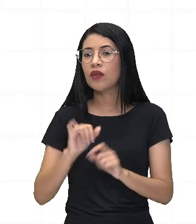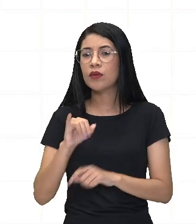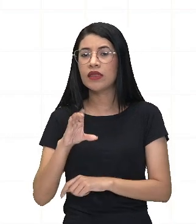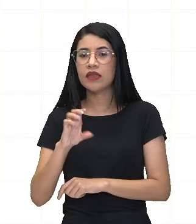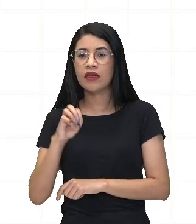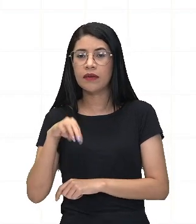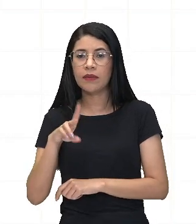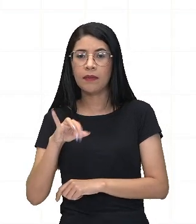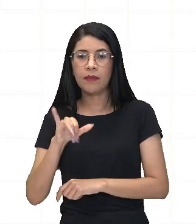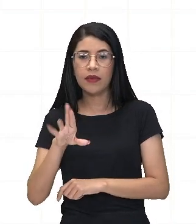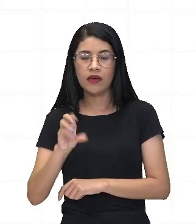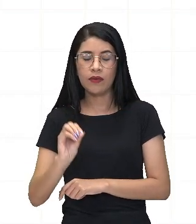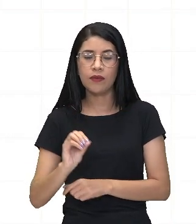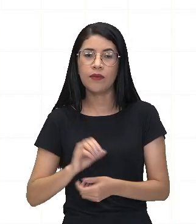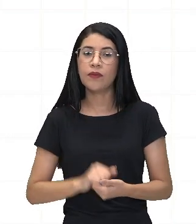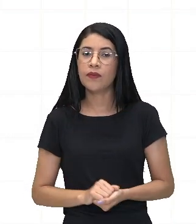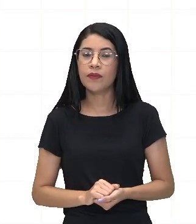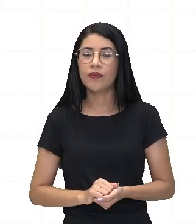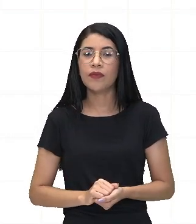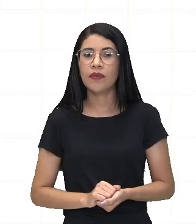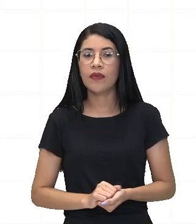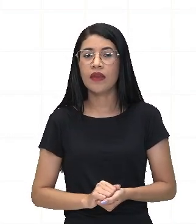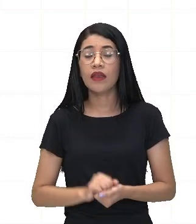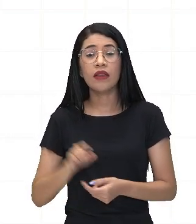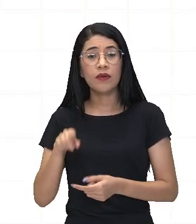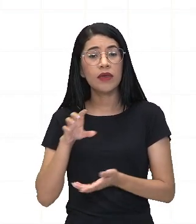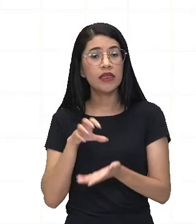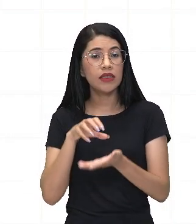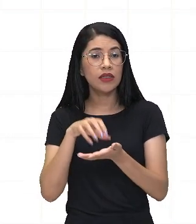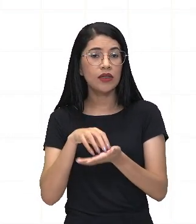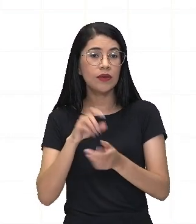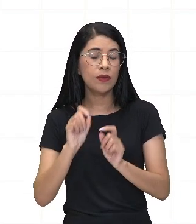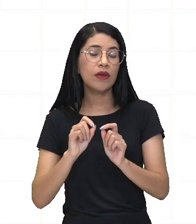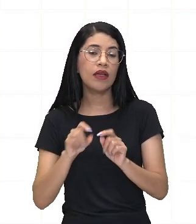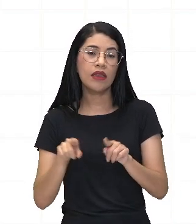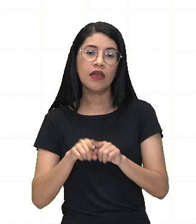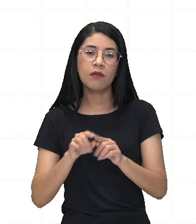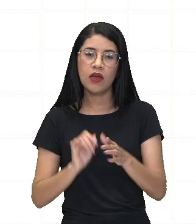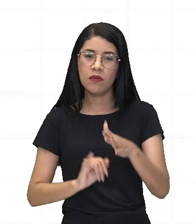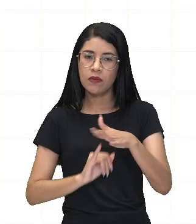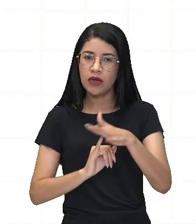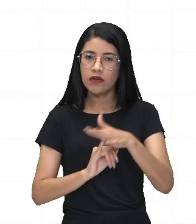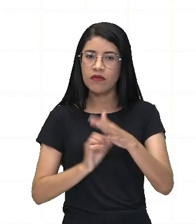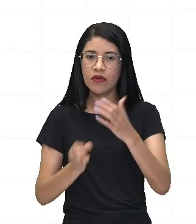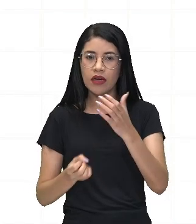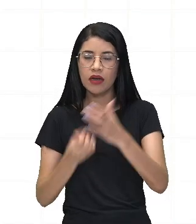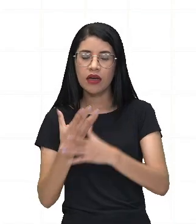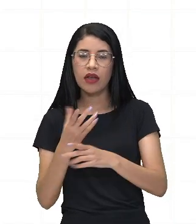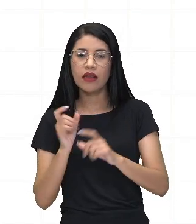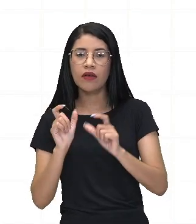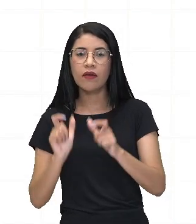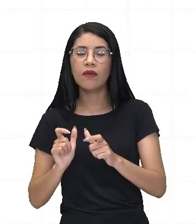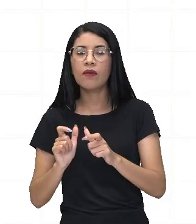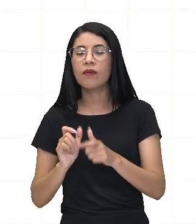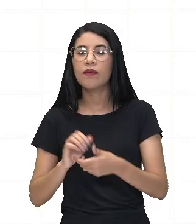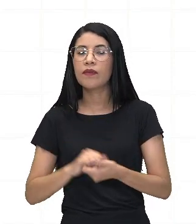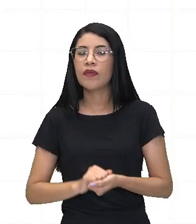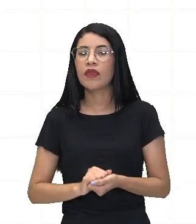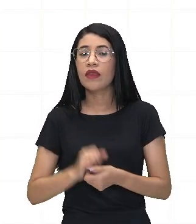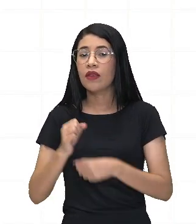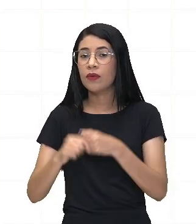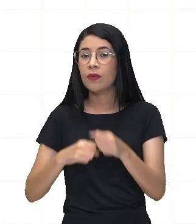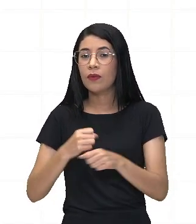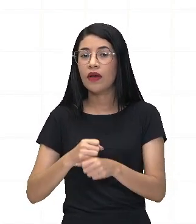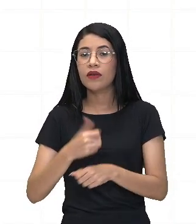ICMBio. Então, o ICMBio é uma autarquia que foi criada no dia 28 de agosto